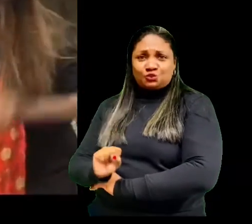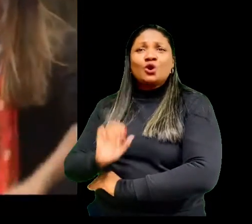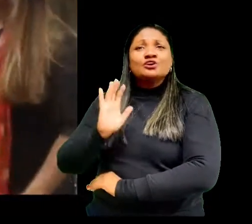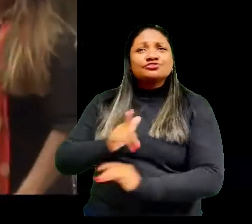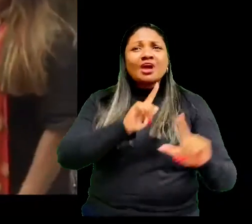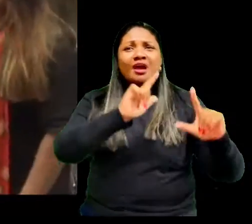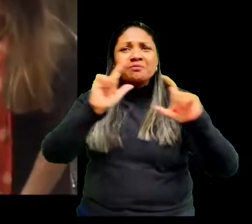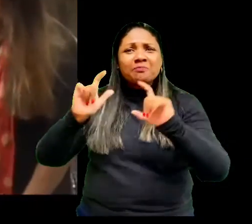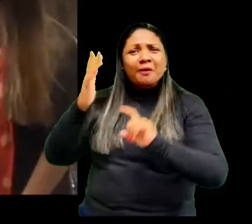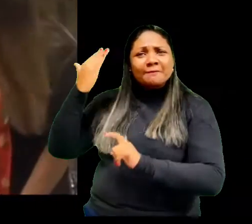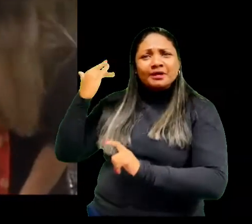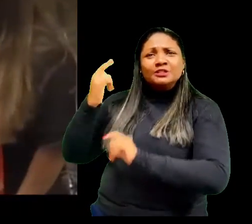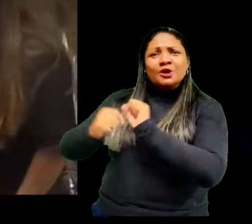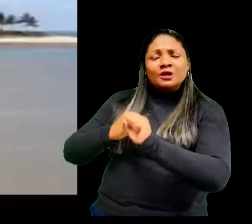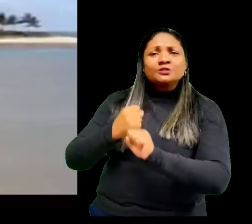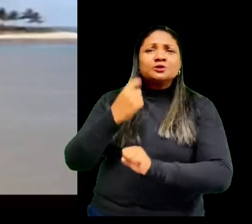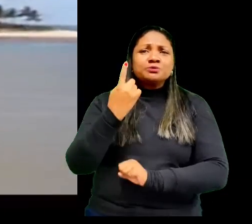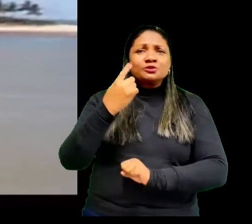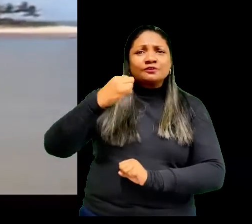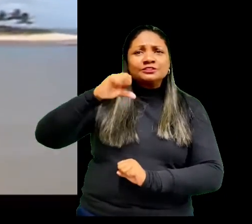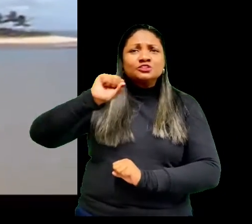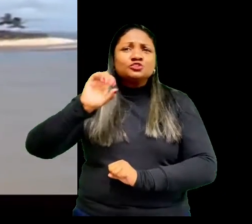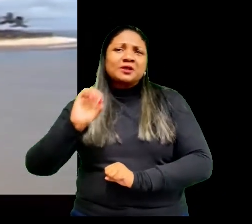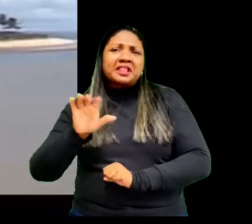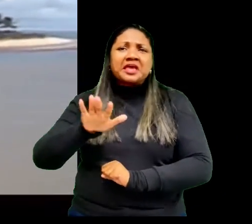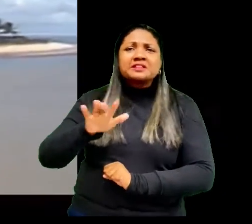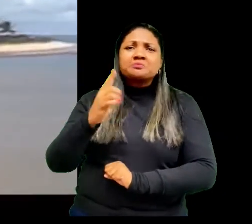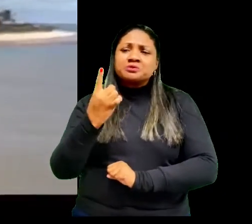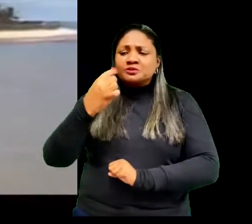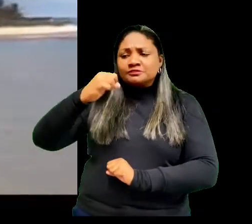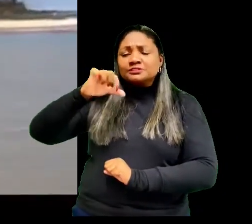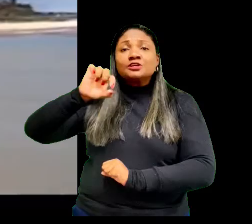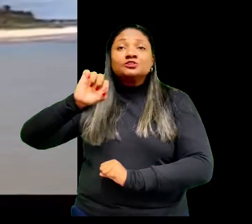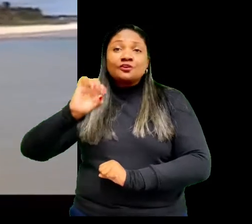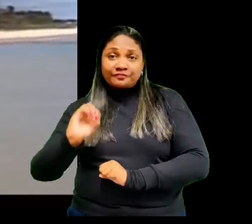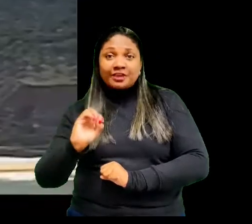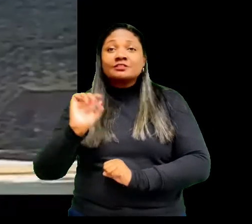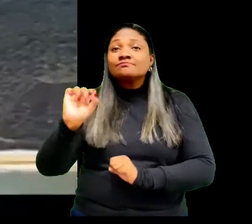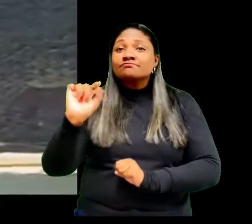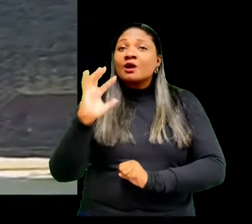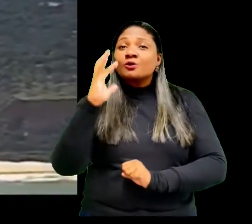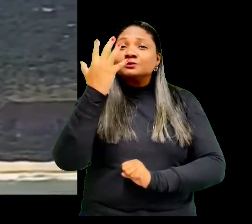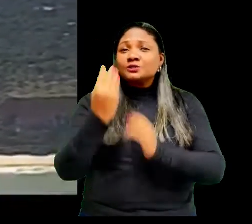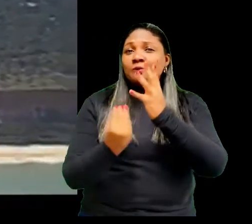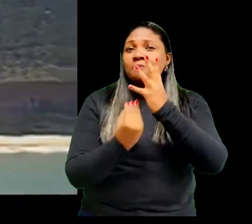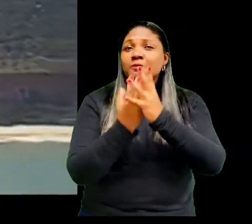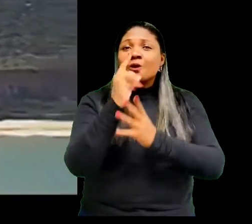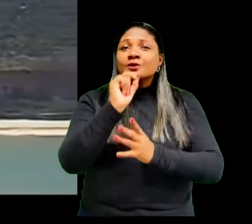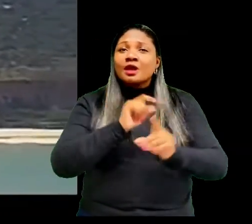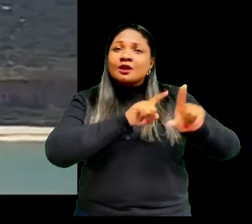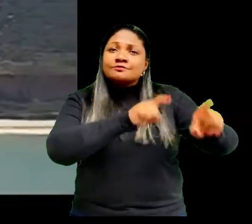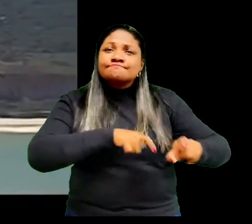registramos isso na década de 80, início de década de 90 também, onde foram implantadas as